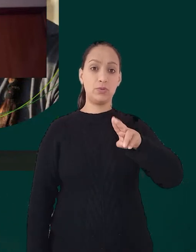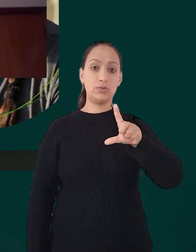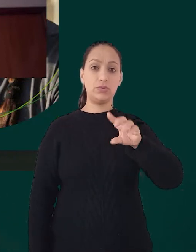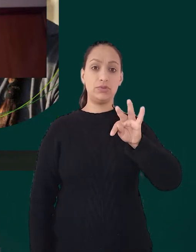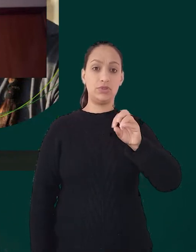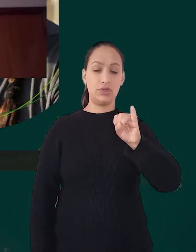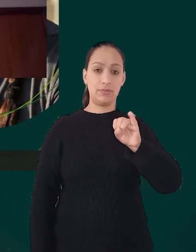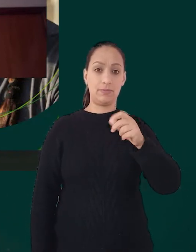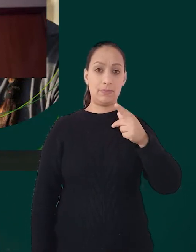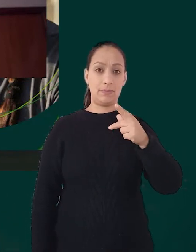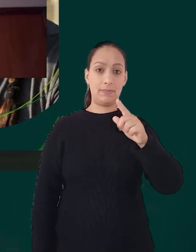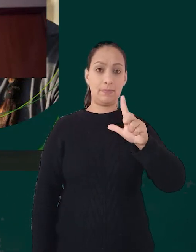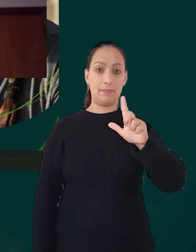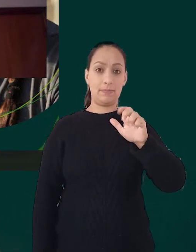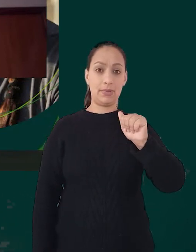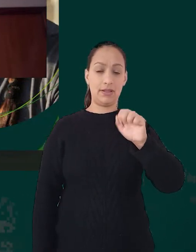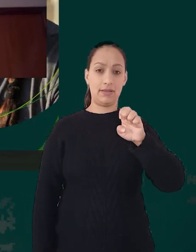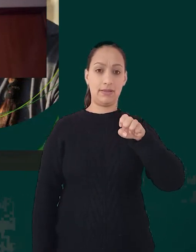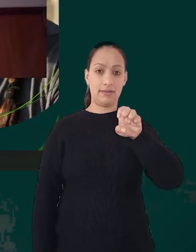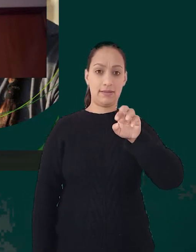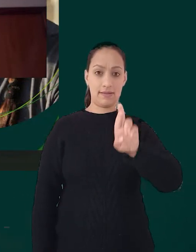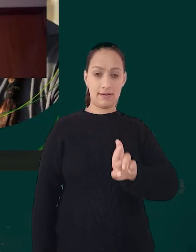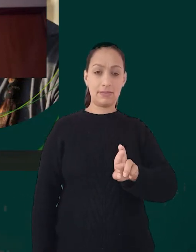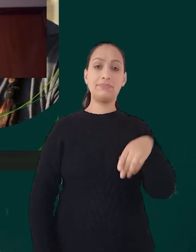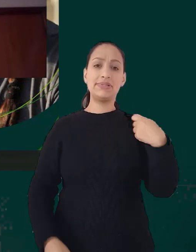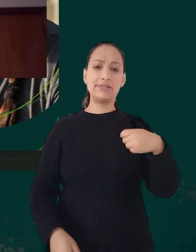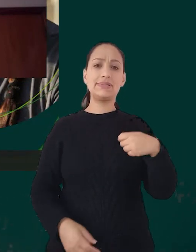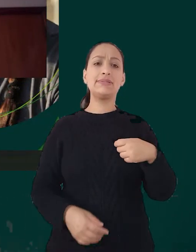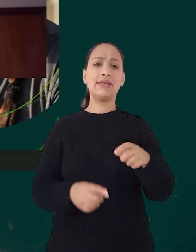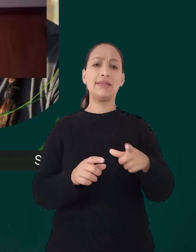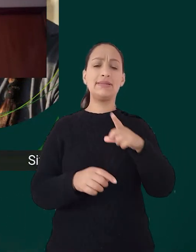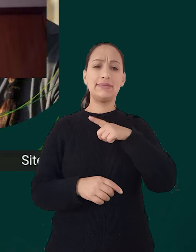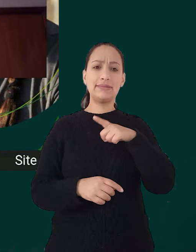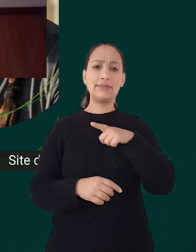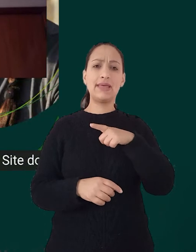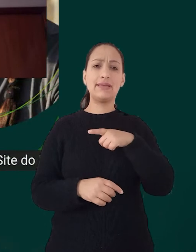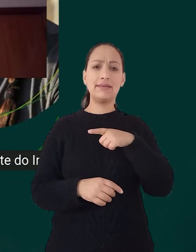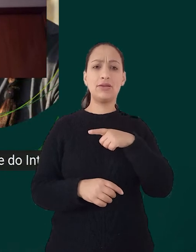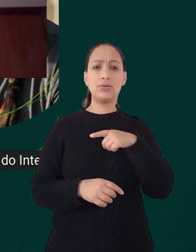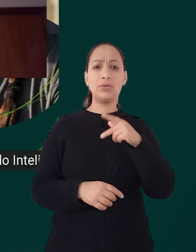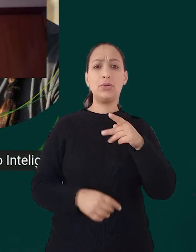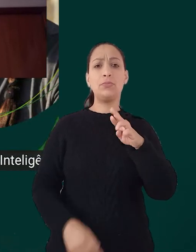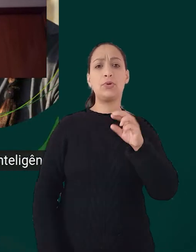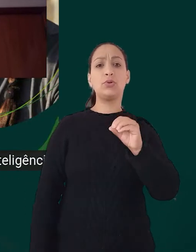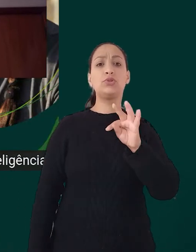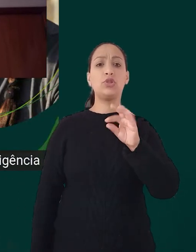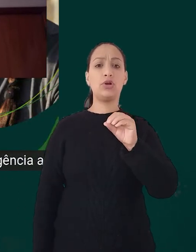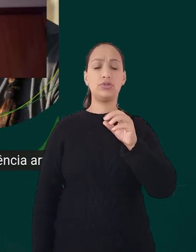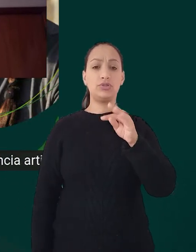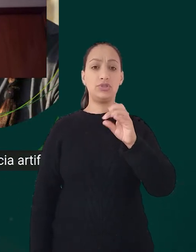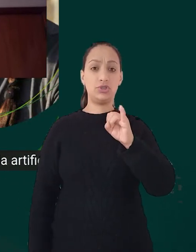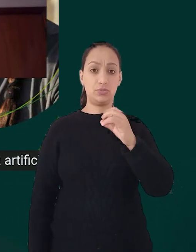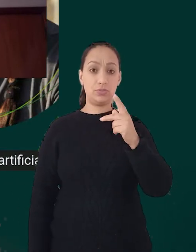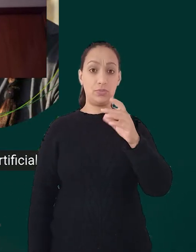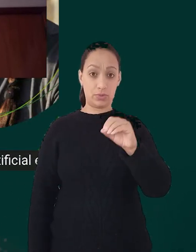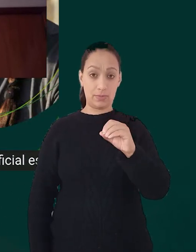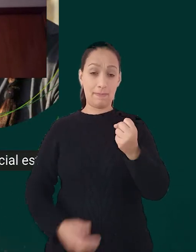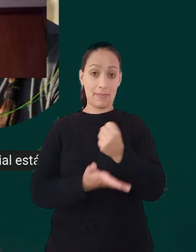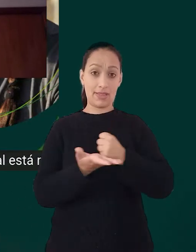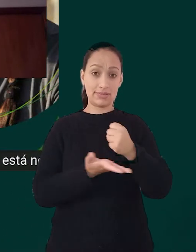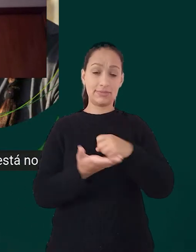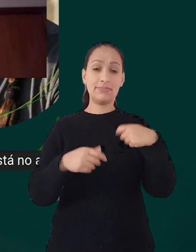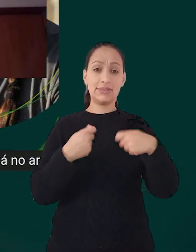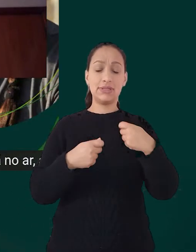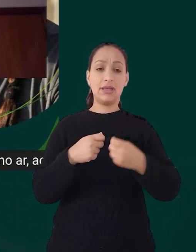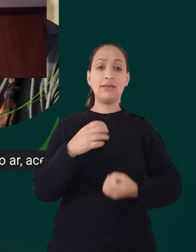precisa fazer... Primeiro que a gente tem que ter o protótipo básico e a gente precisa já criar o lobby do jogo, né,